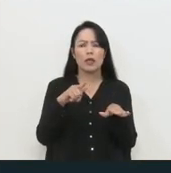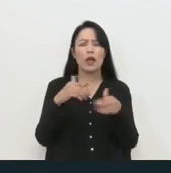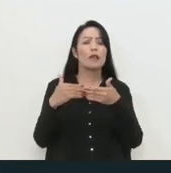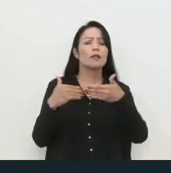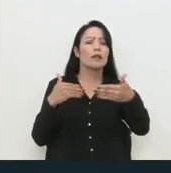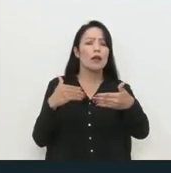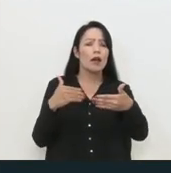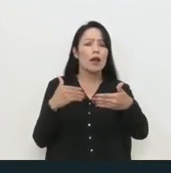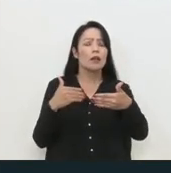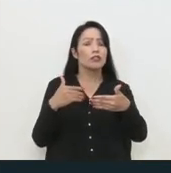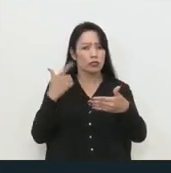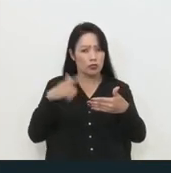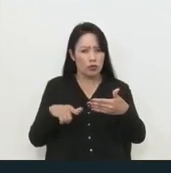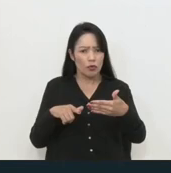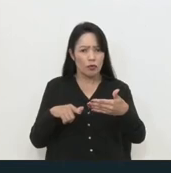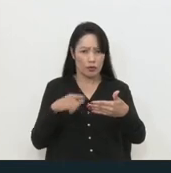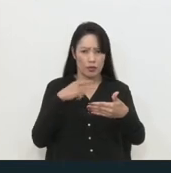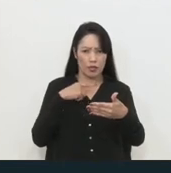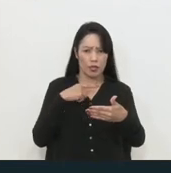ou não